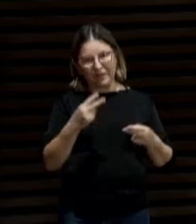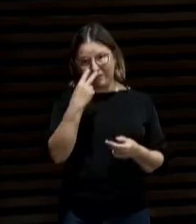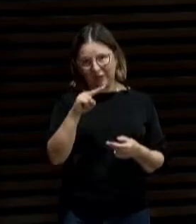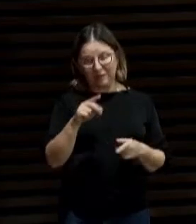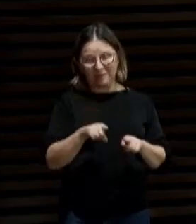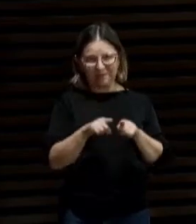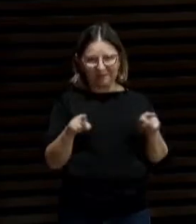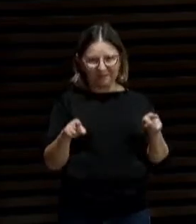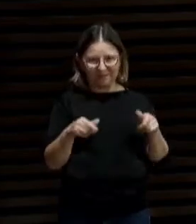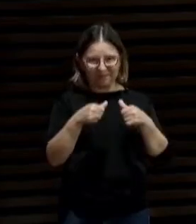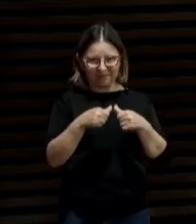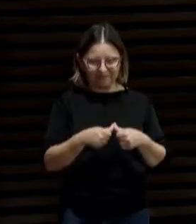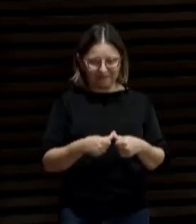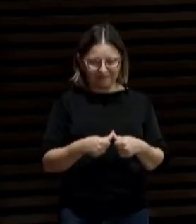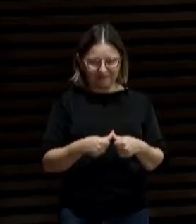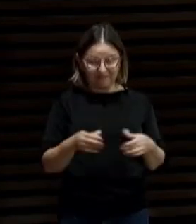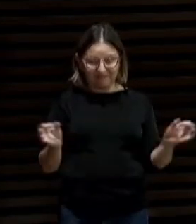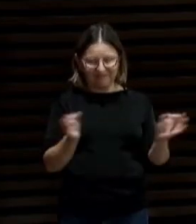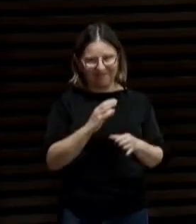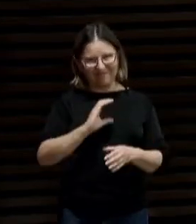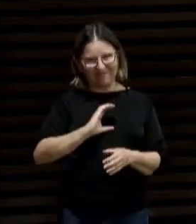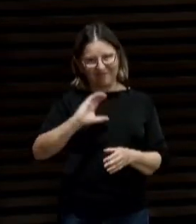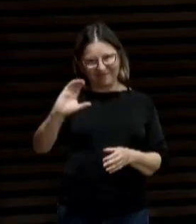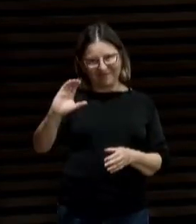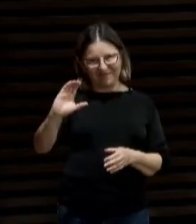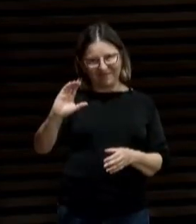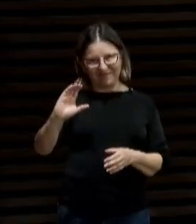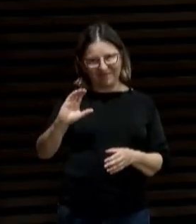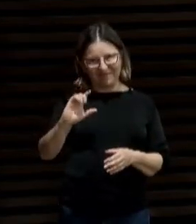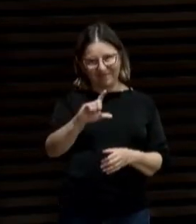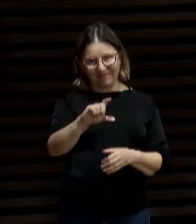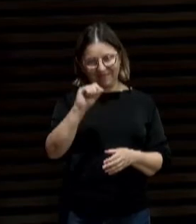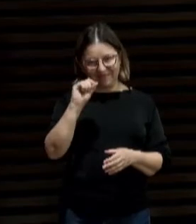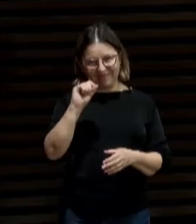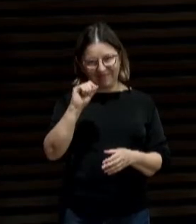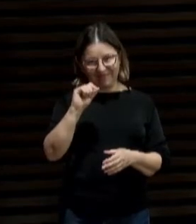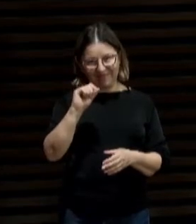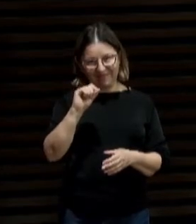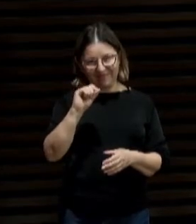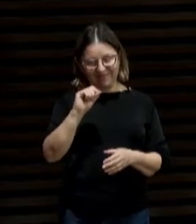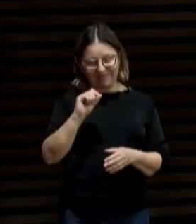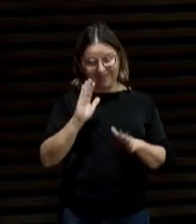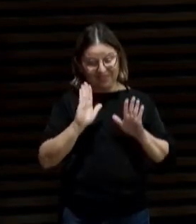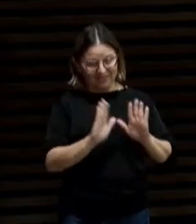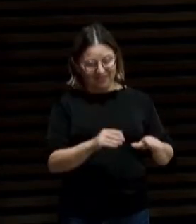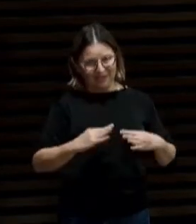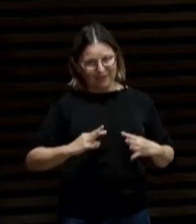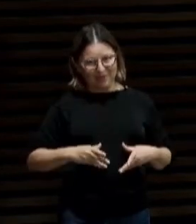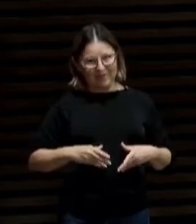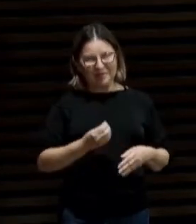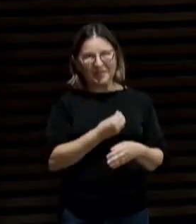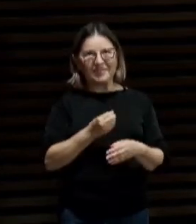Entretanto, estamos em plena confiança, preferindo deixar o corpo e habitar com o Senhor. É por isso